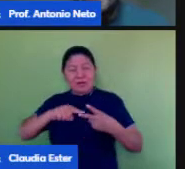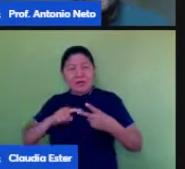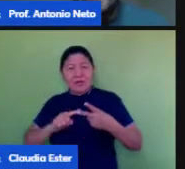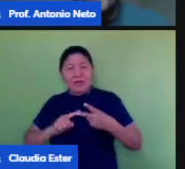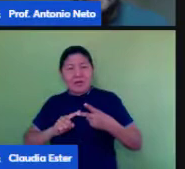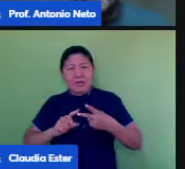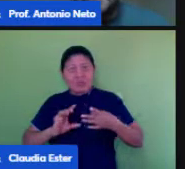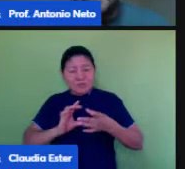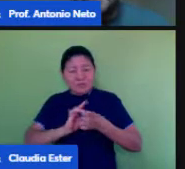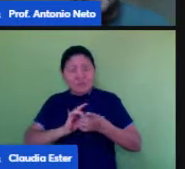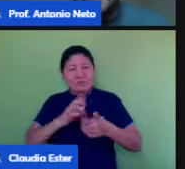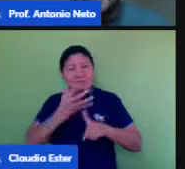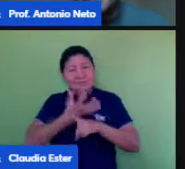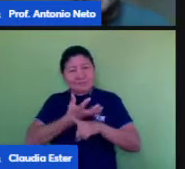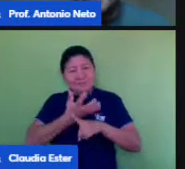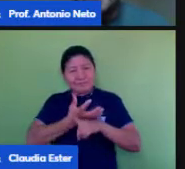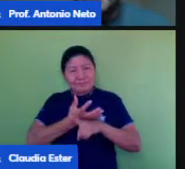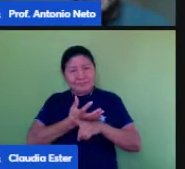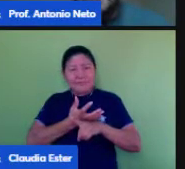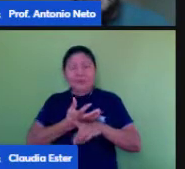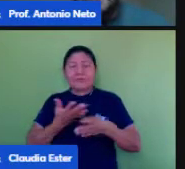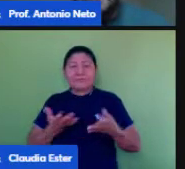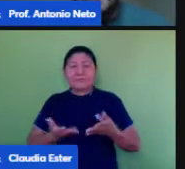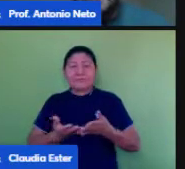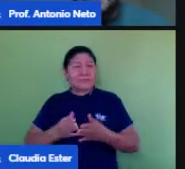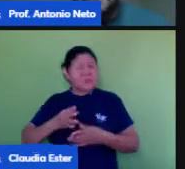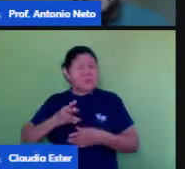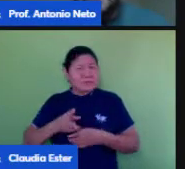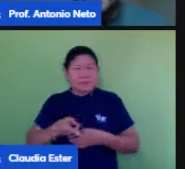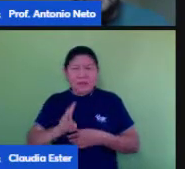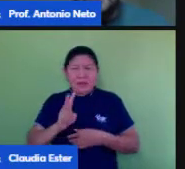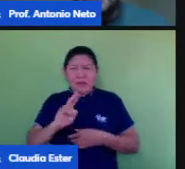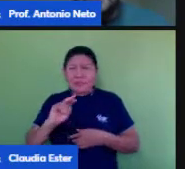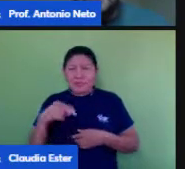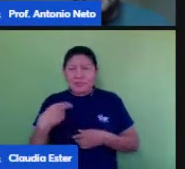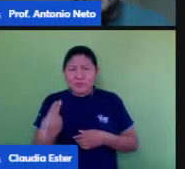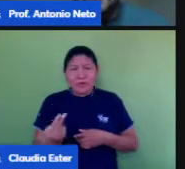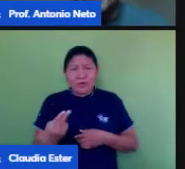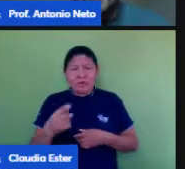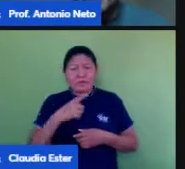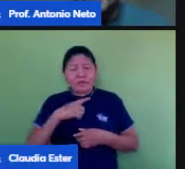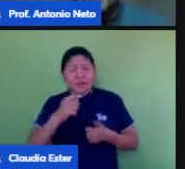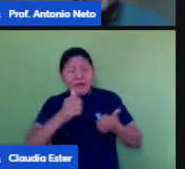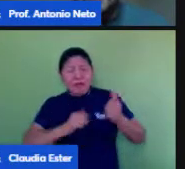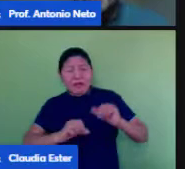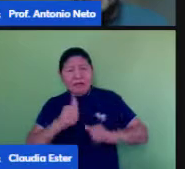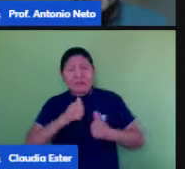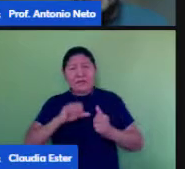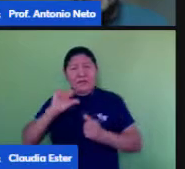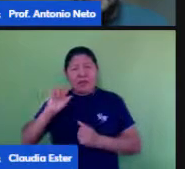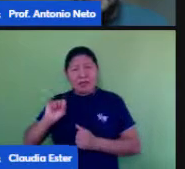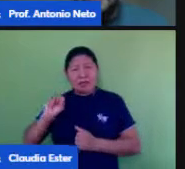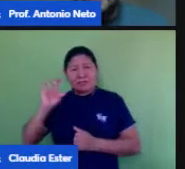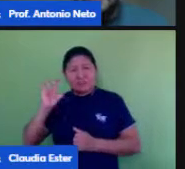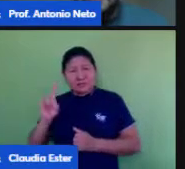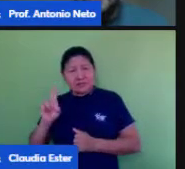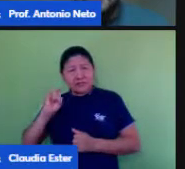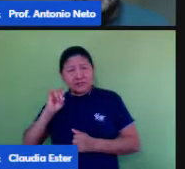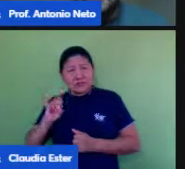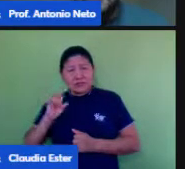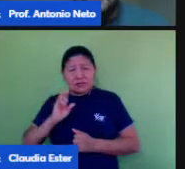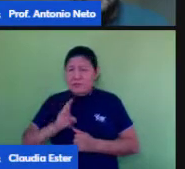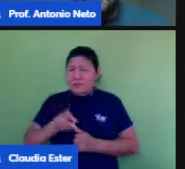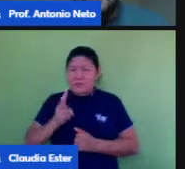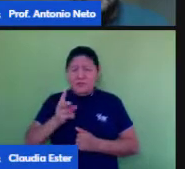só, toda vez, independente se eu estou avaliando em relação a SD ou não, sempre que eu avalio